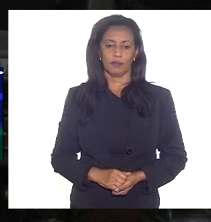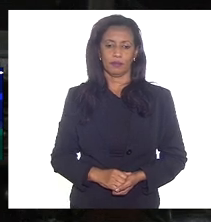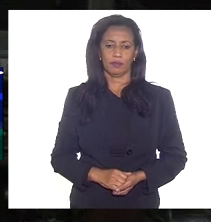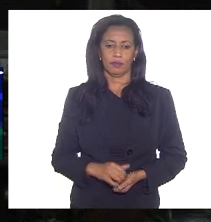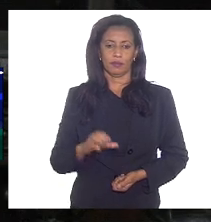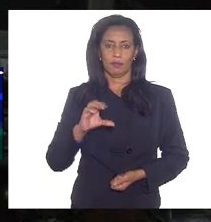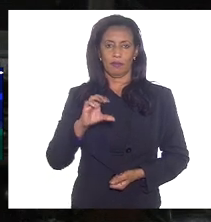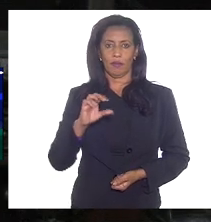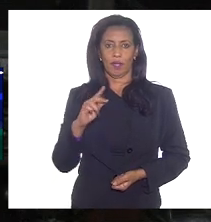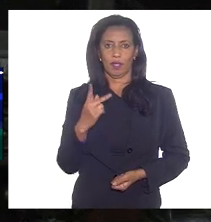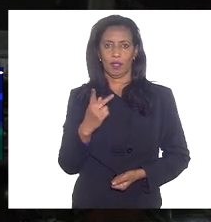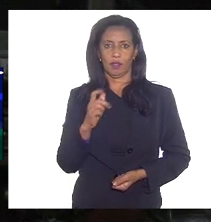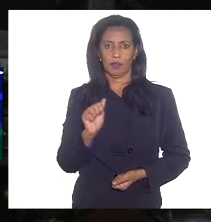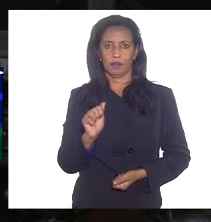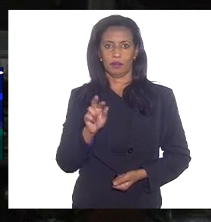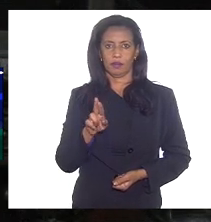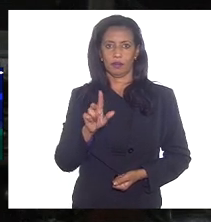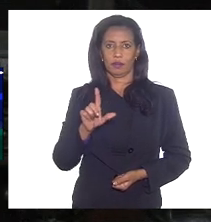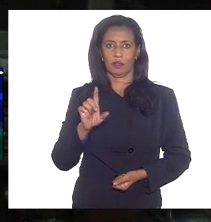Charles Batista.